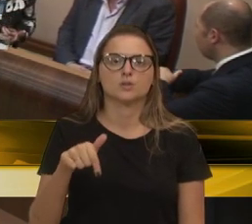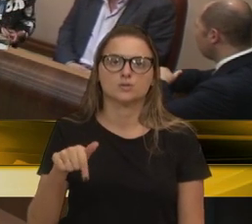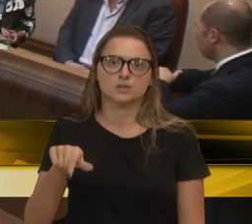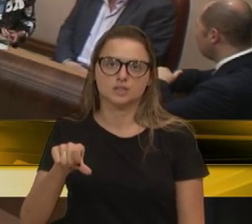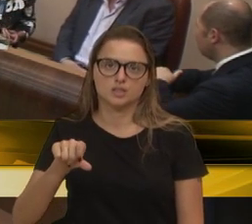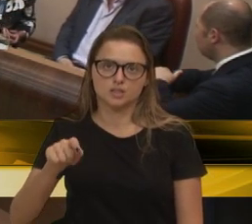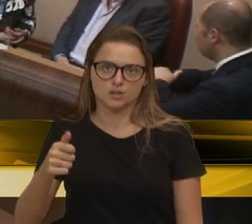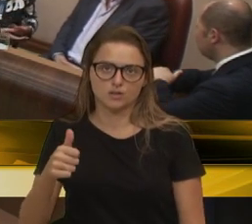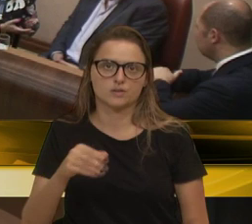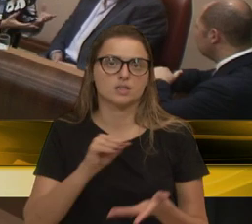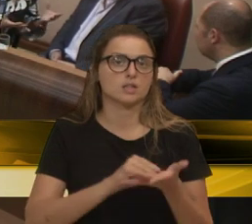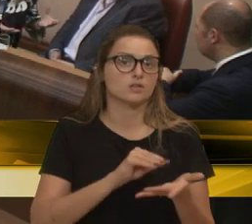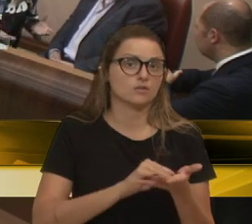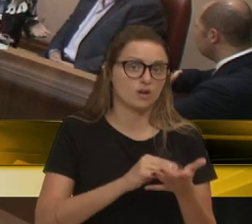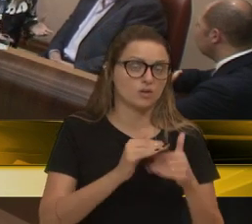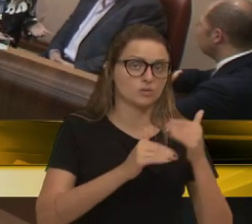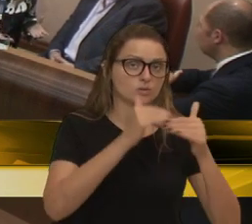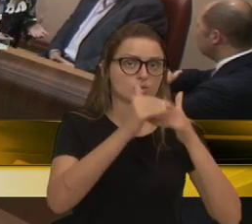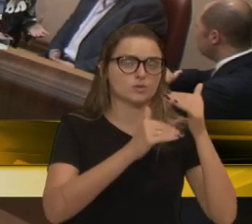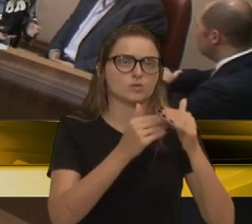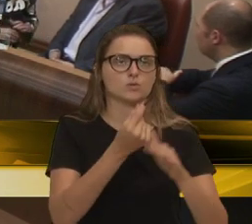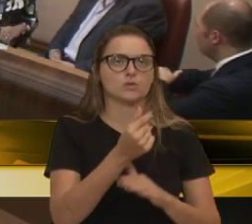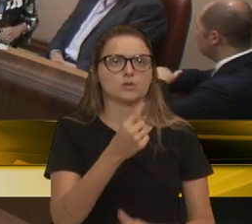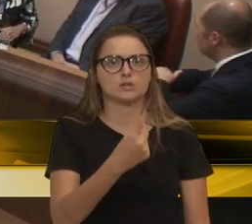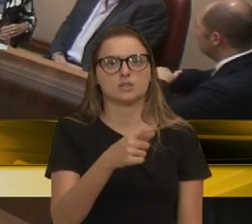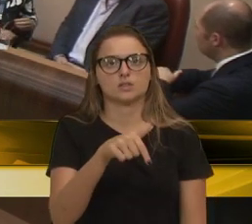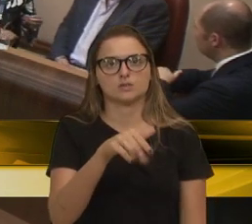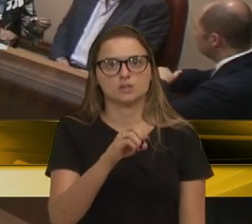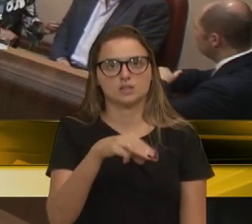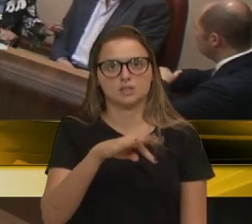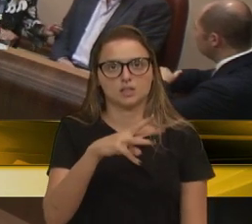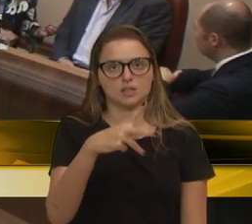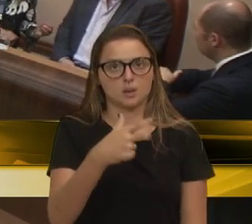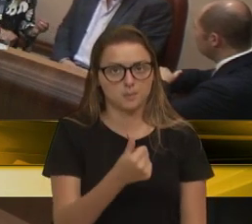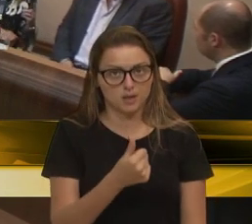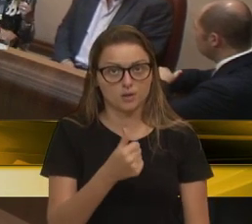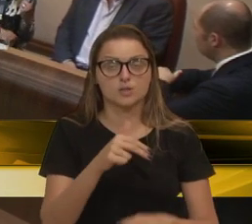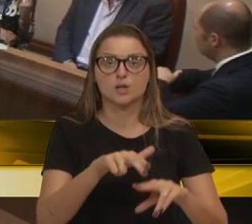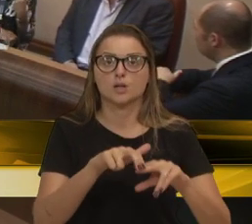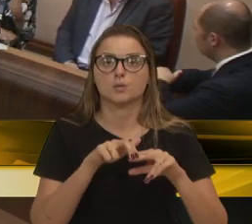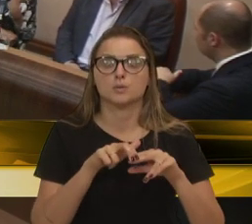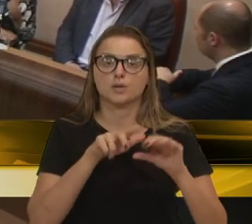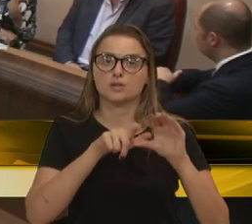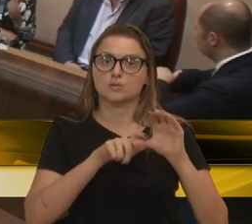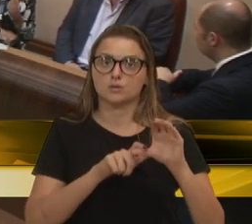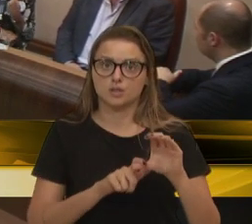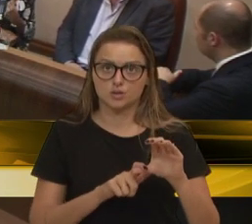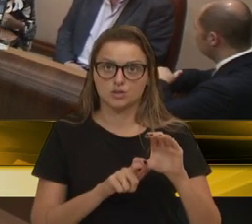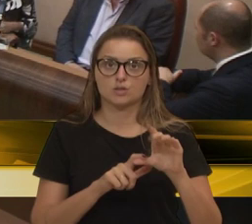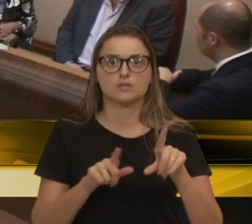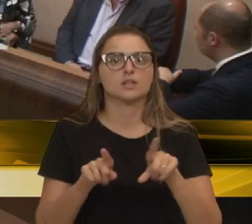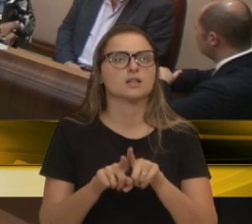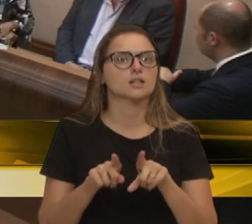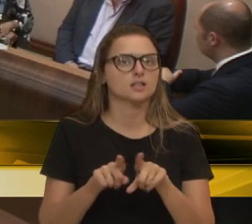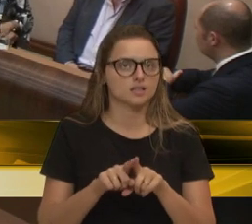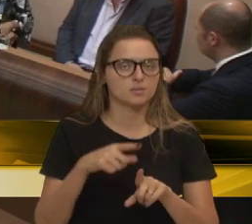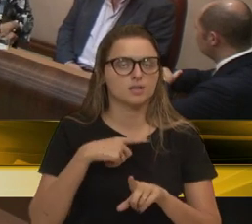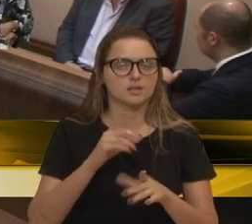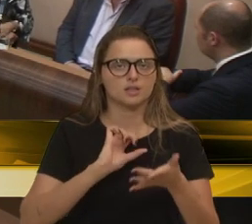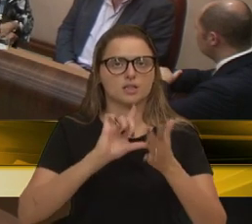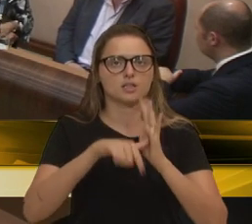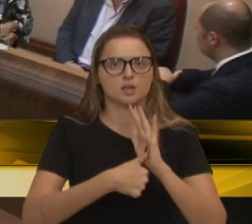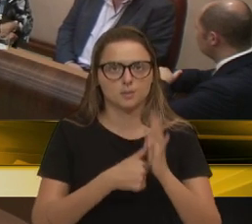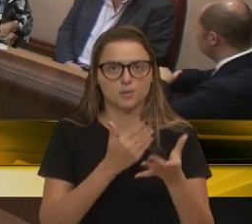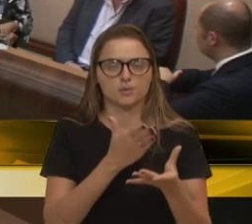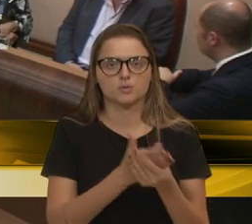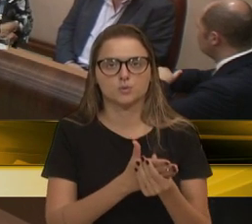602.793.132,79 e falta acrescer os aproximados 170 milhões decorrentes do precatório que insurgir após o trânsito em